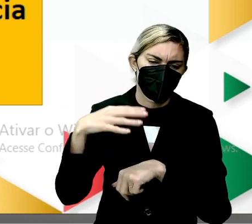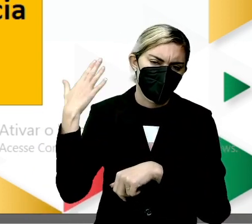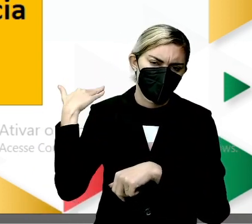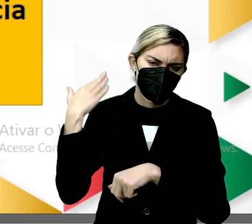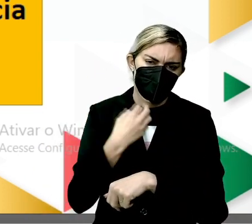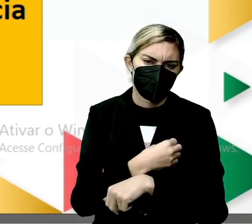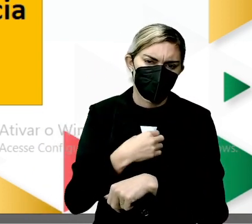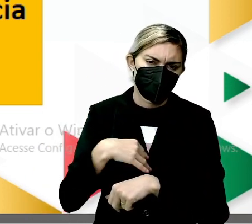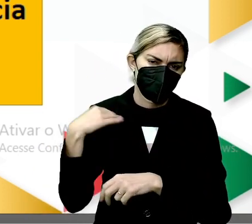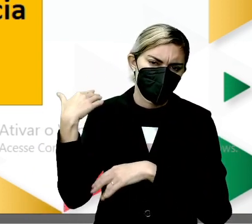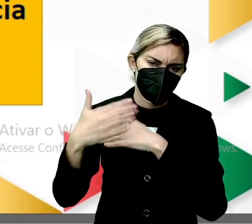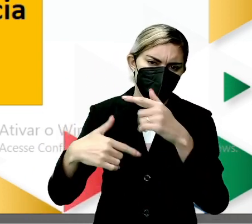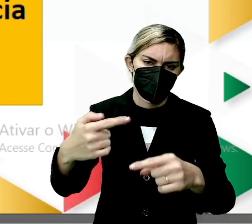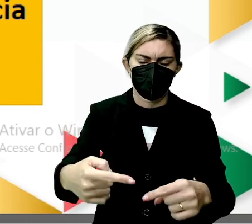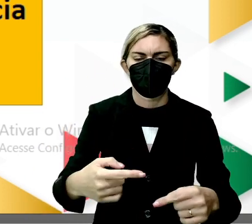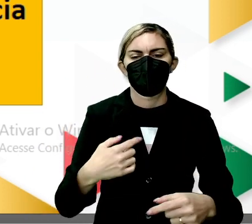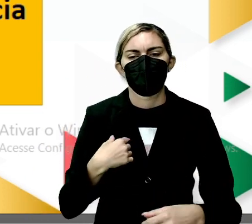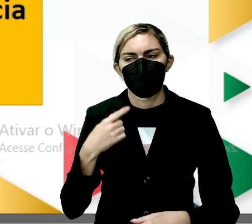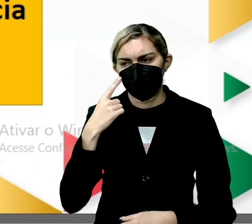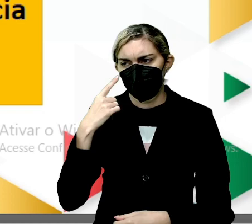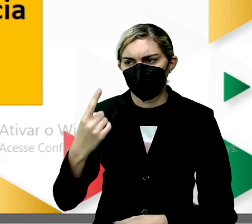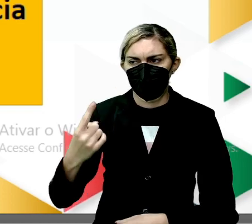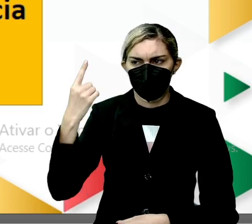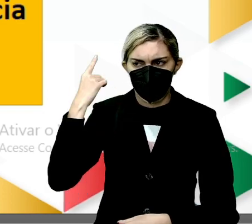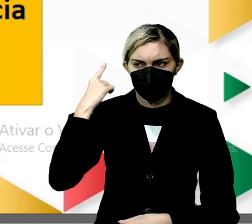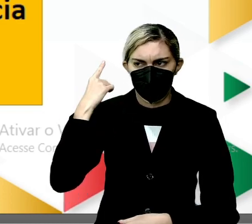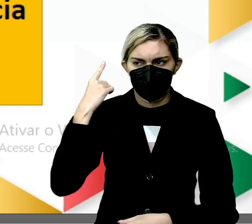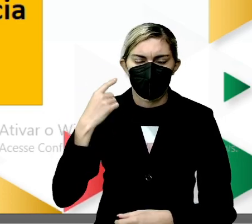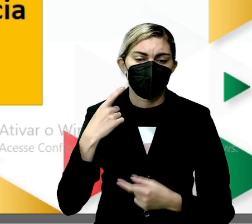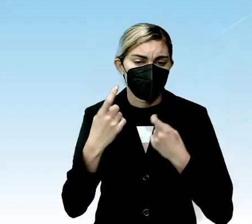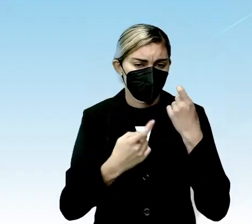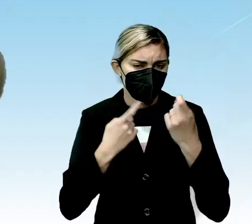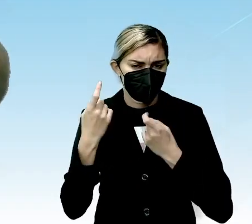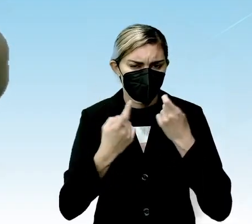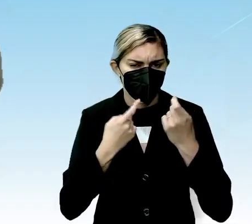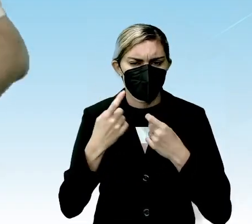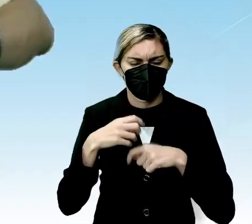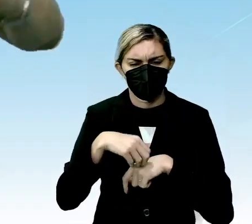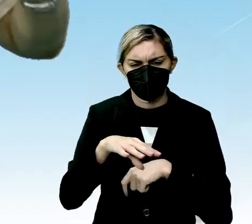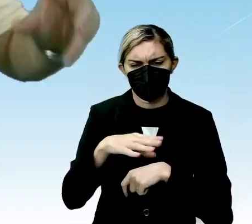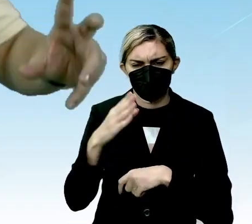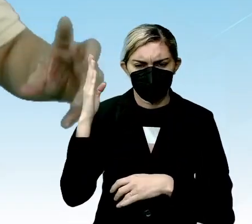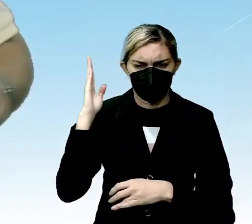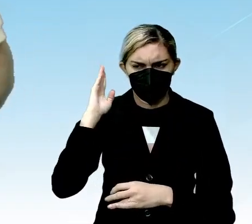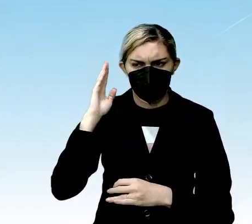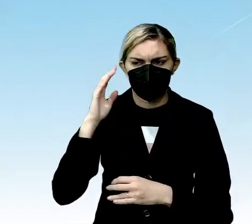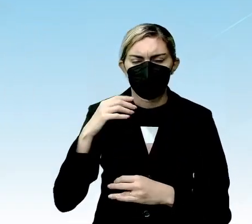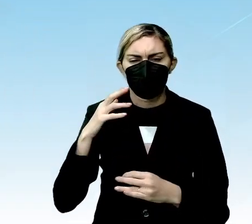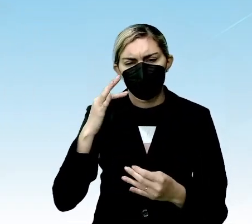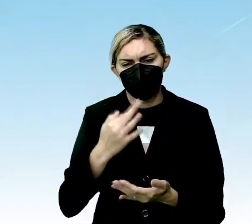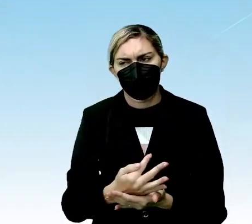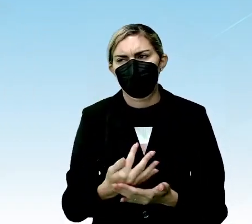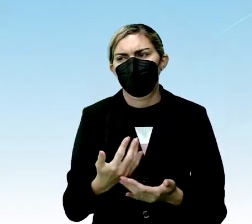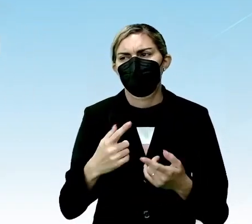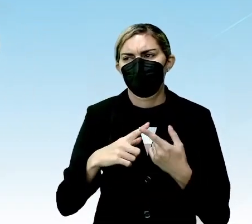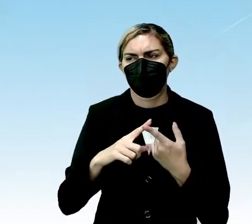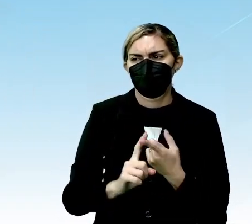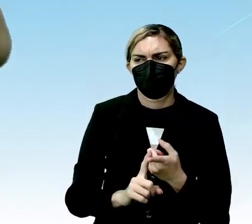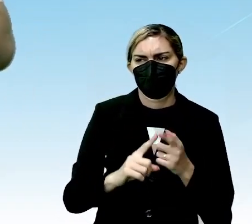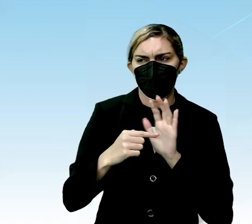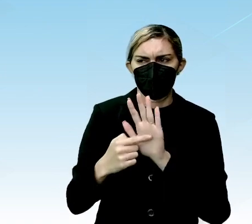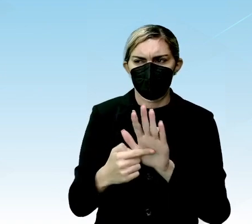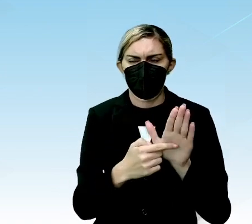existência transcendente. Então vejam só aqui essa preocupação que se há justamente entre a fé, certo? Mostra a